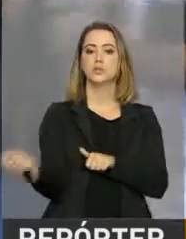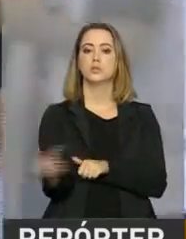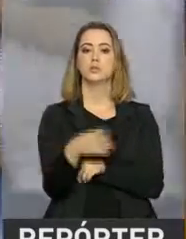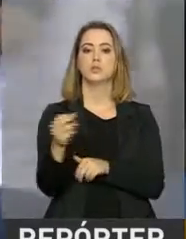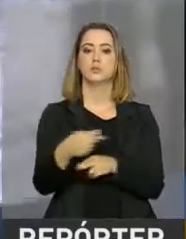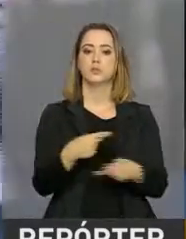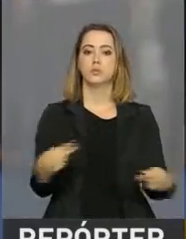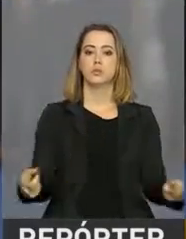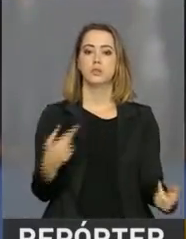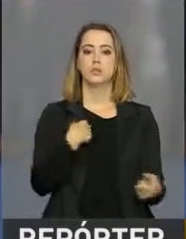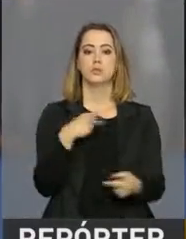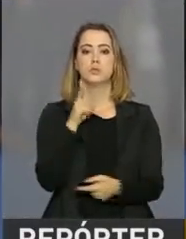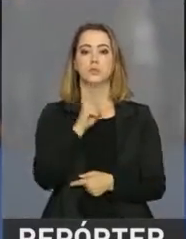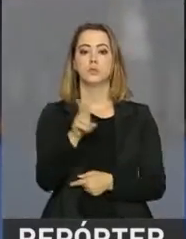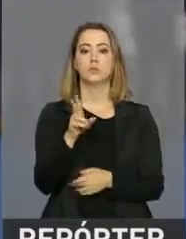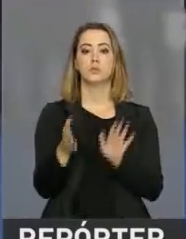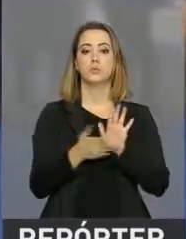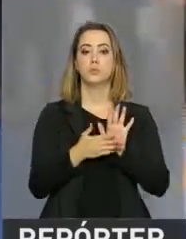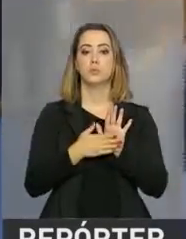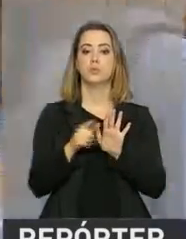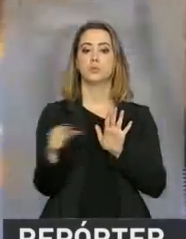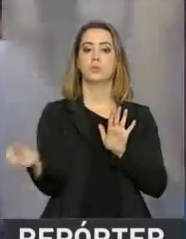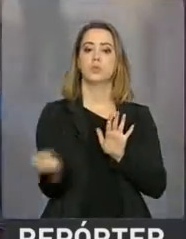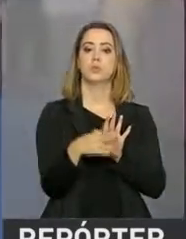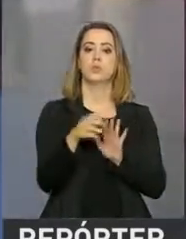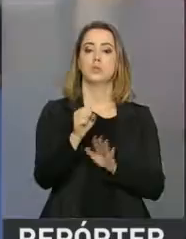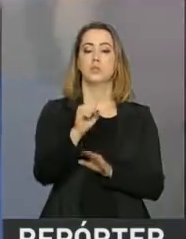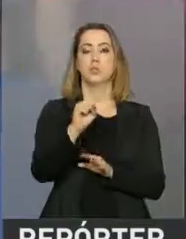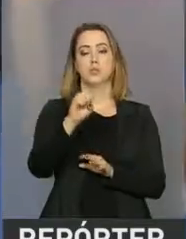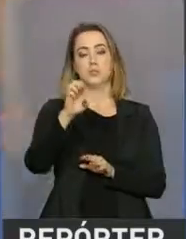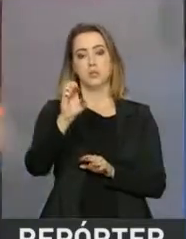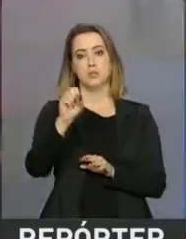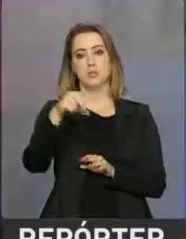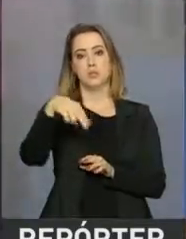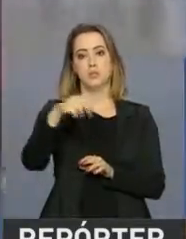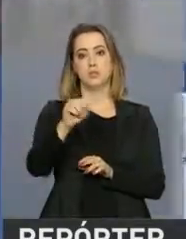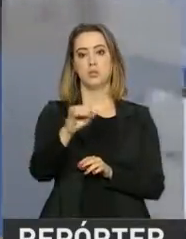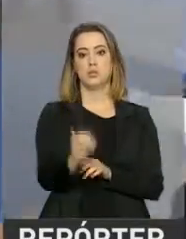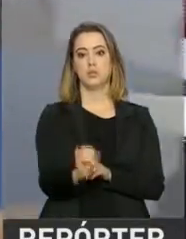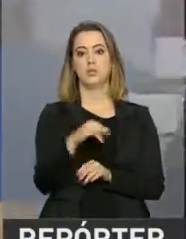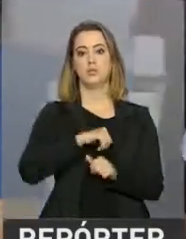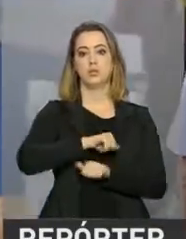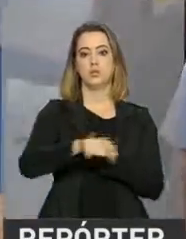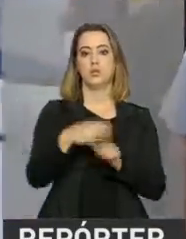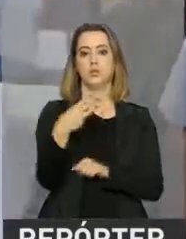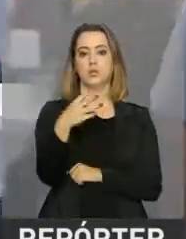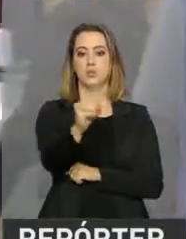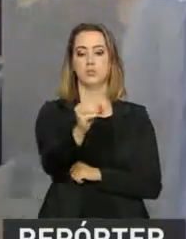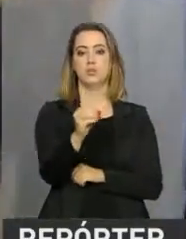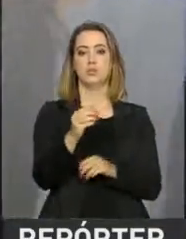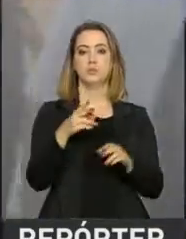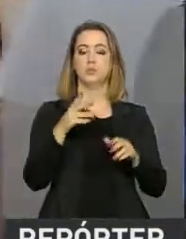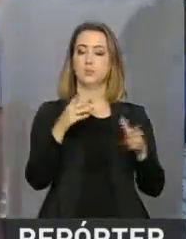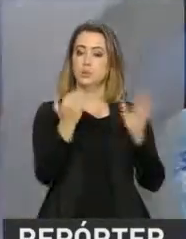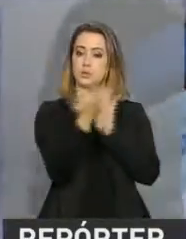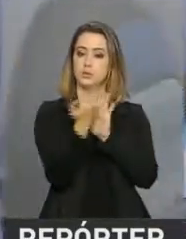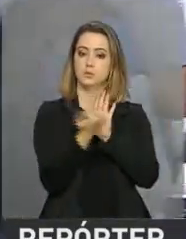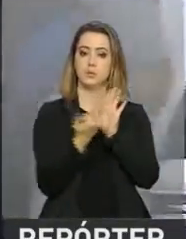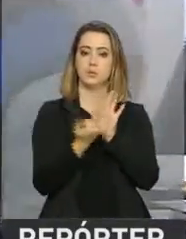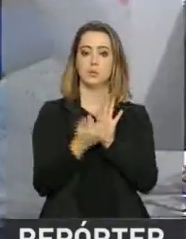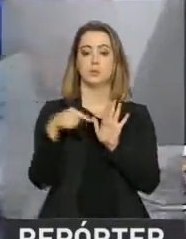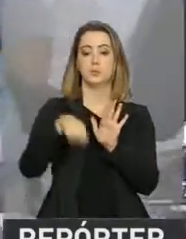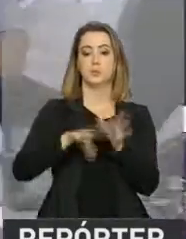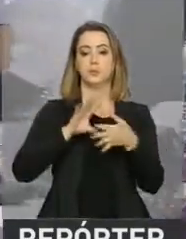inovadores no mercado. A mostra Inova Senai reúne 30 projetos aqui na Olimpíada do